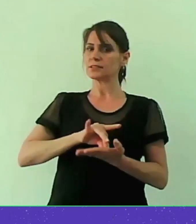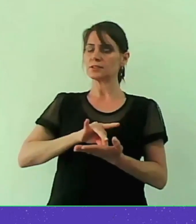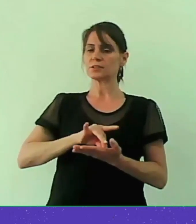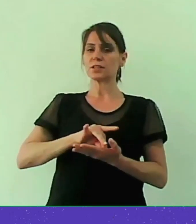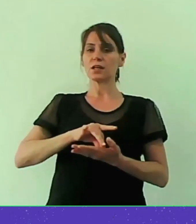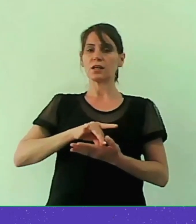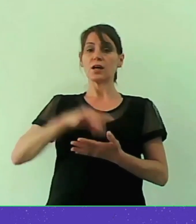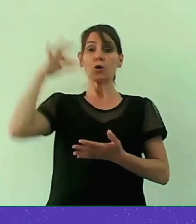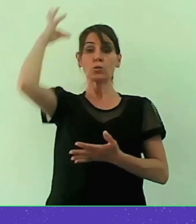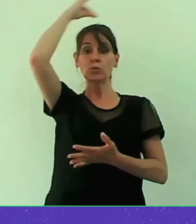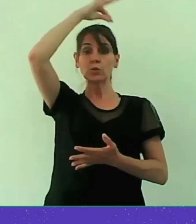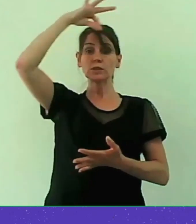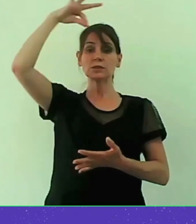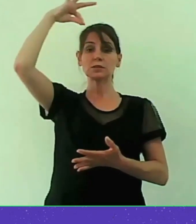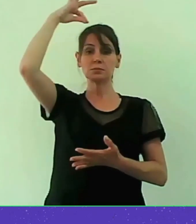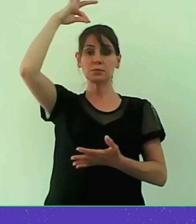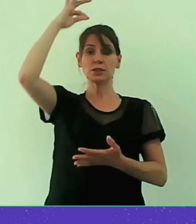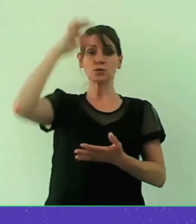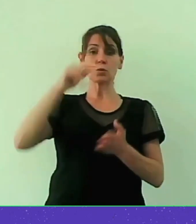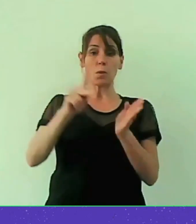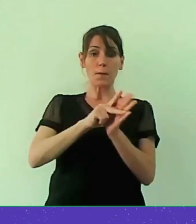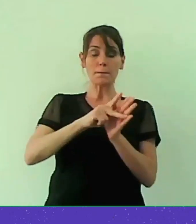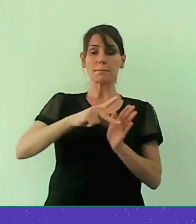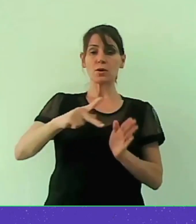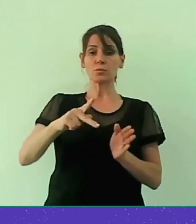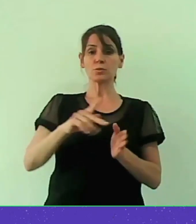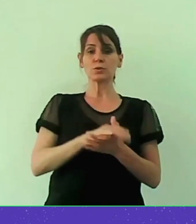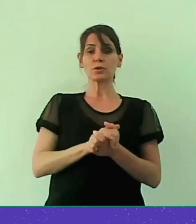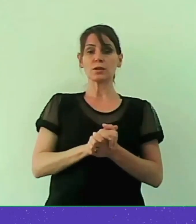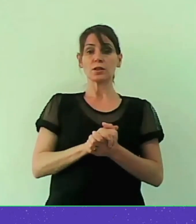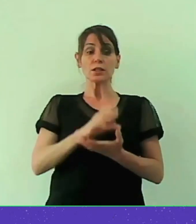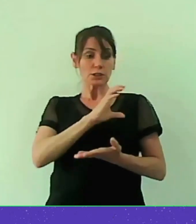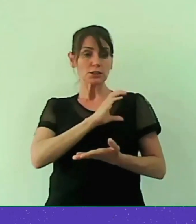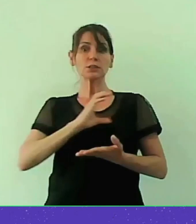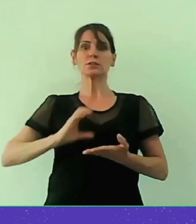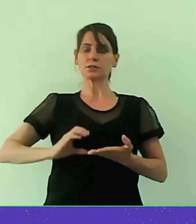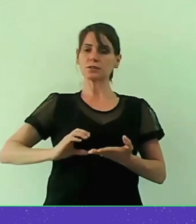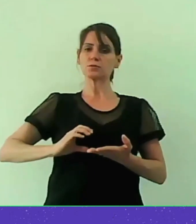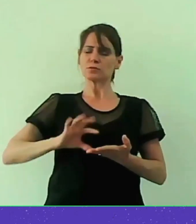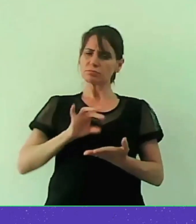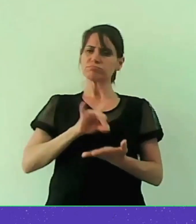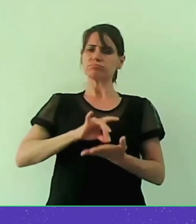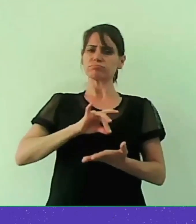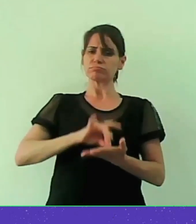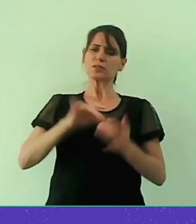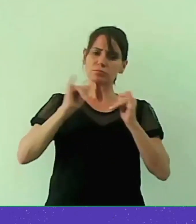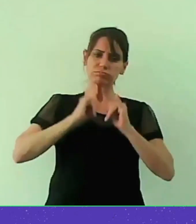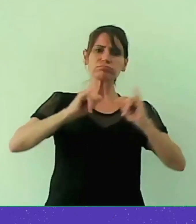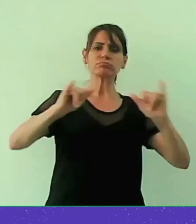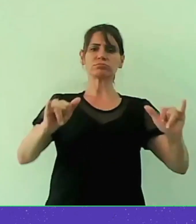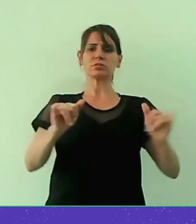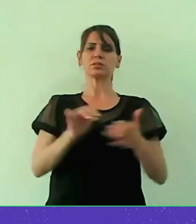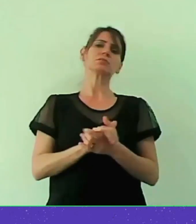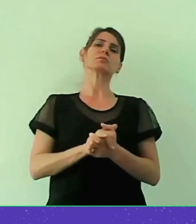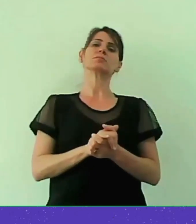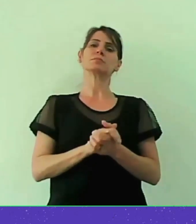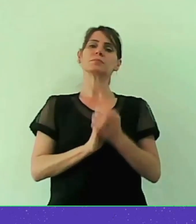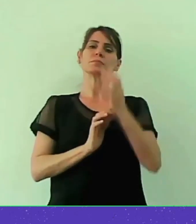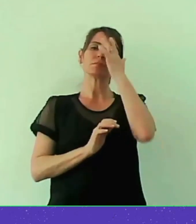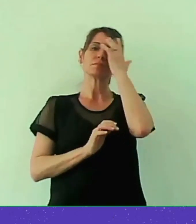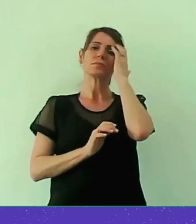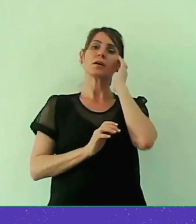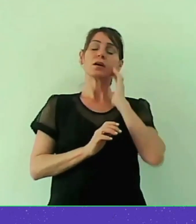confirmava, o próprio Cristo confirmava, e muitas coisas aconteceram no nosso